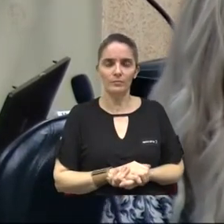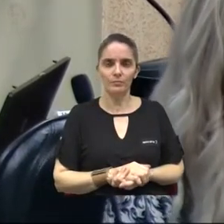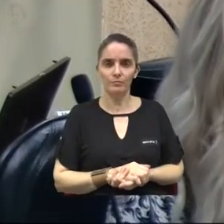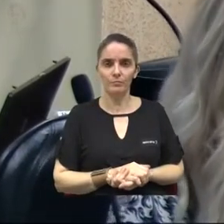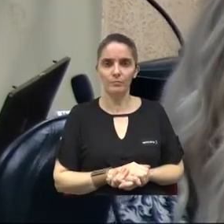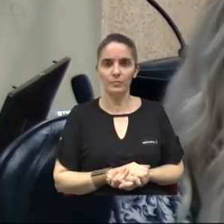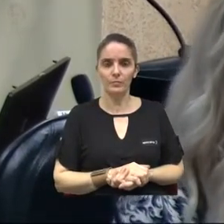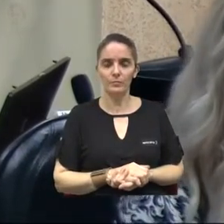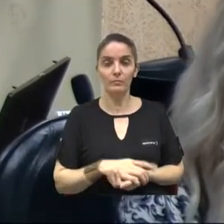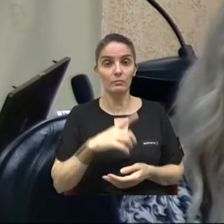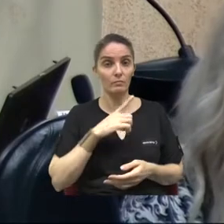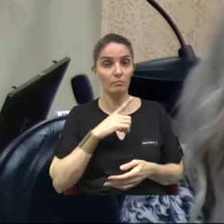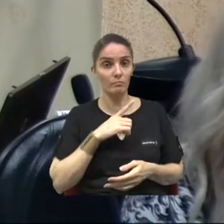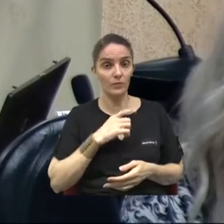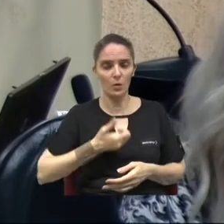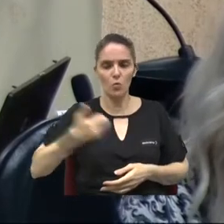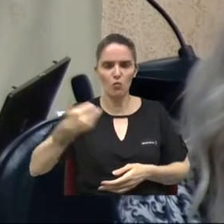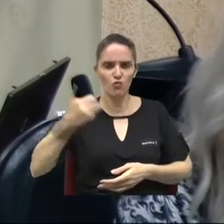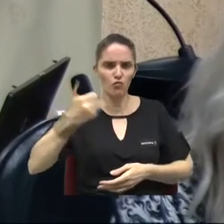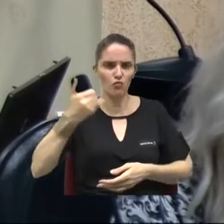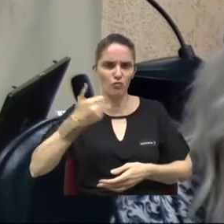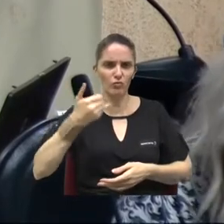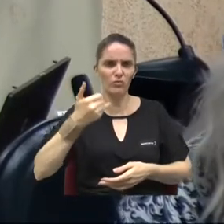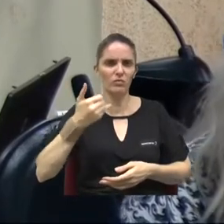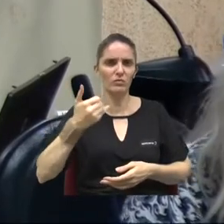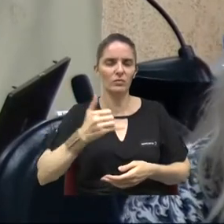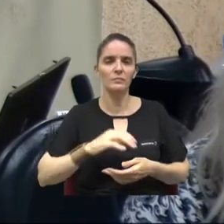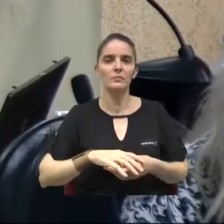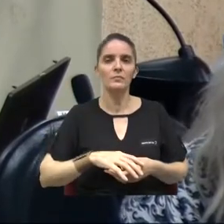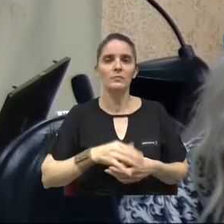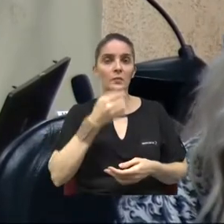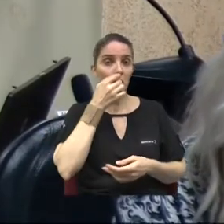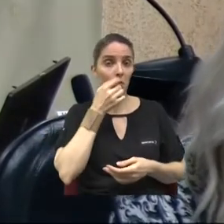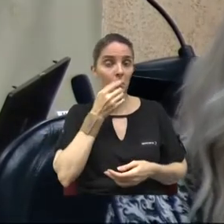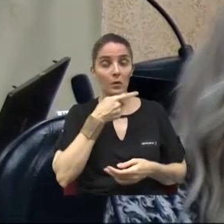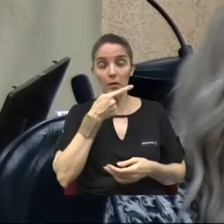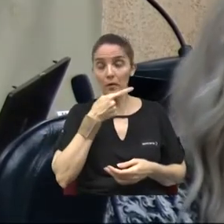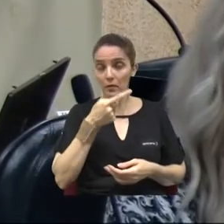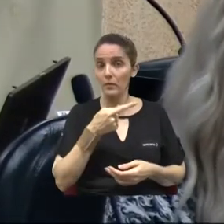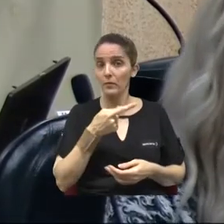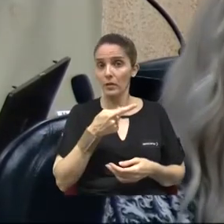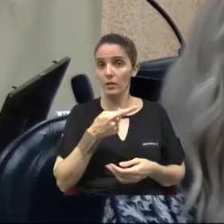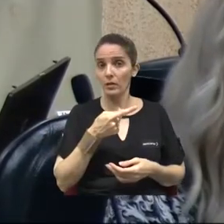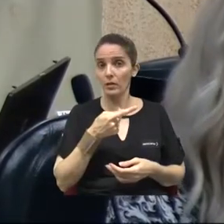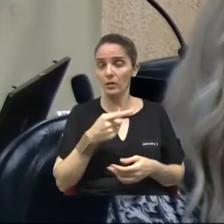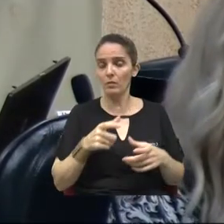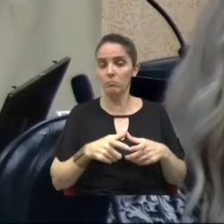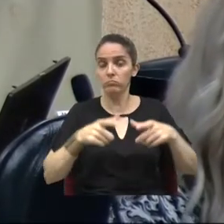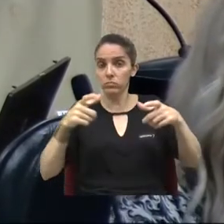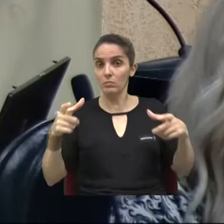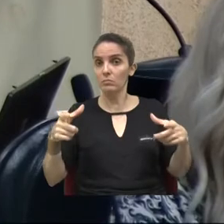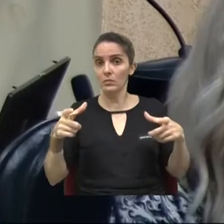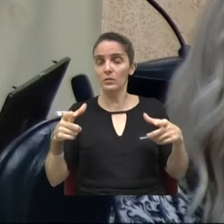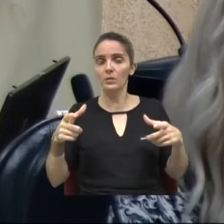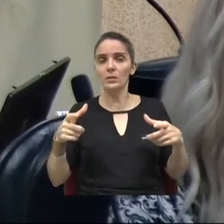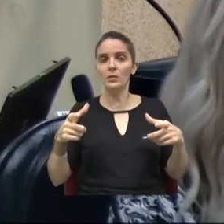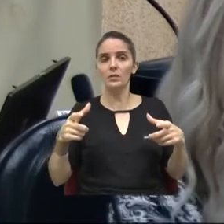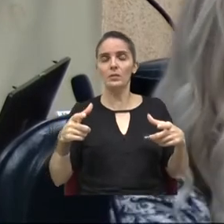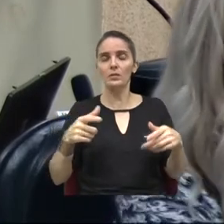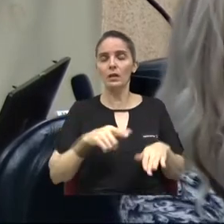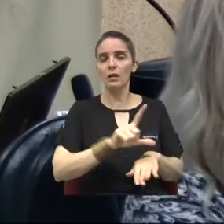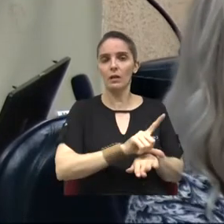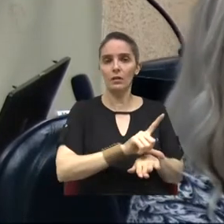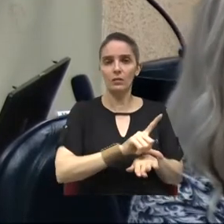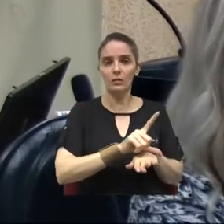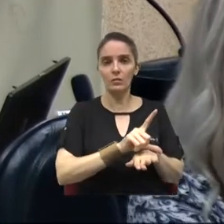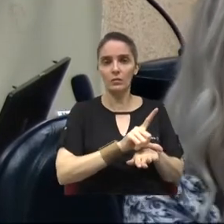são suplementos, na verdade, até faço aqui justiça, a maioria dos